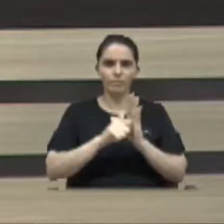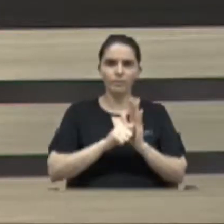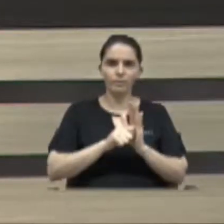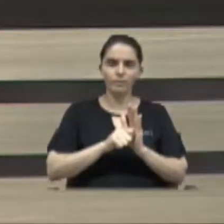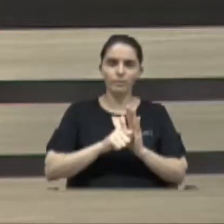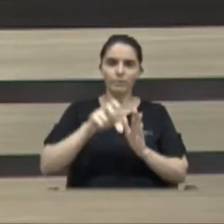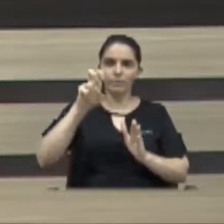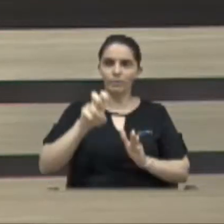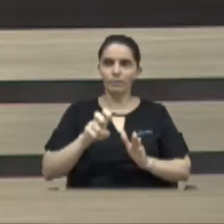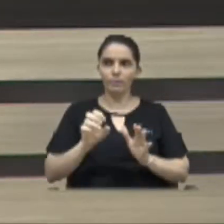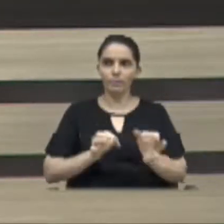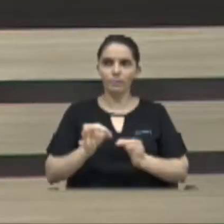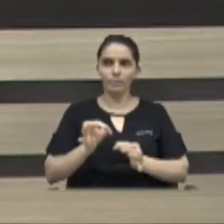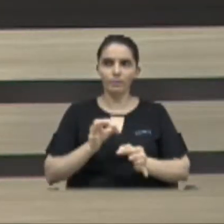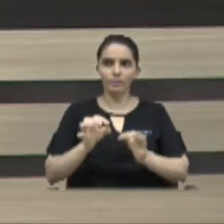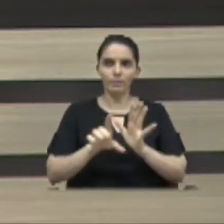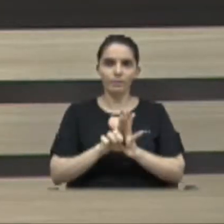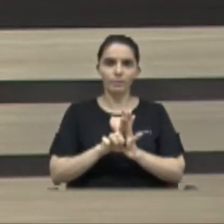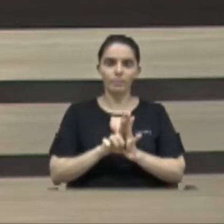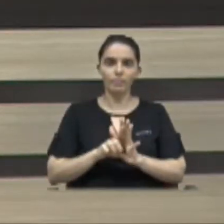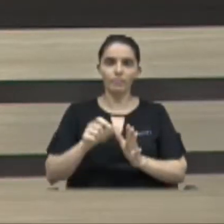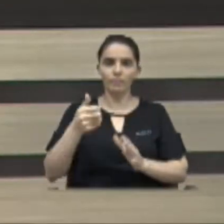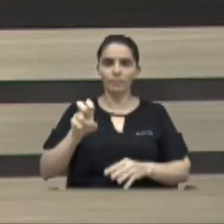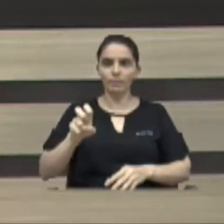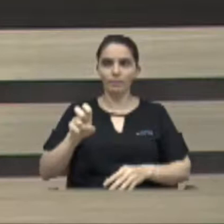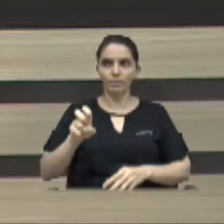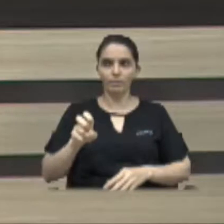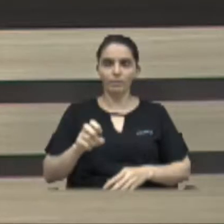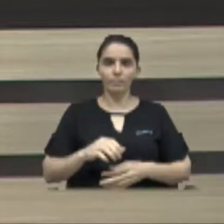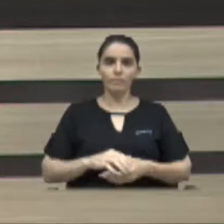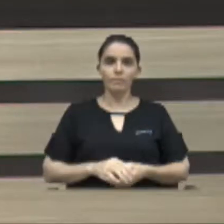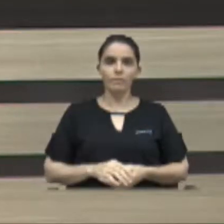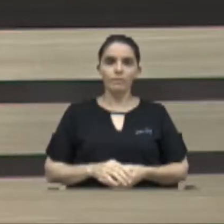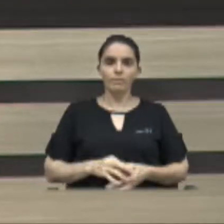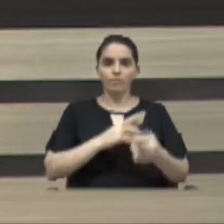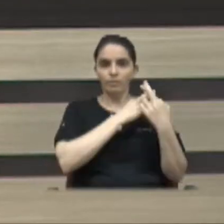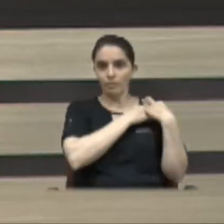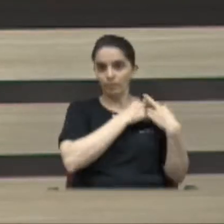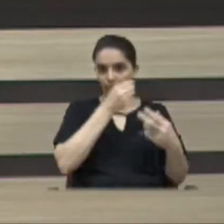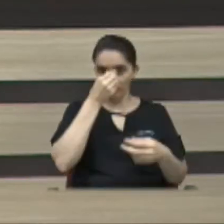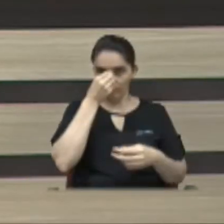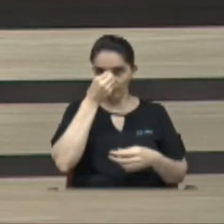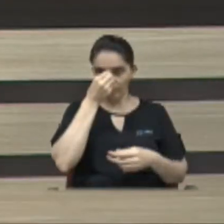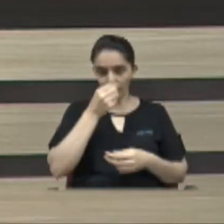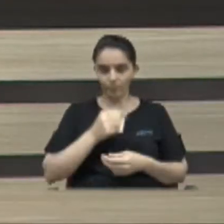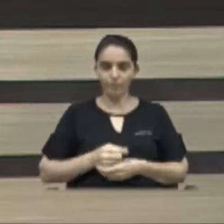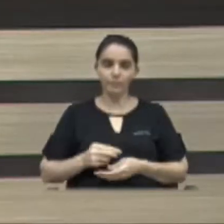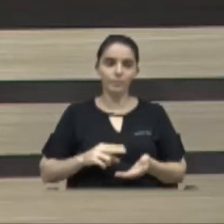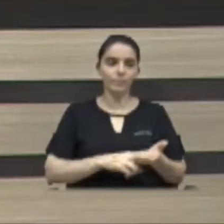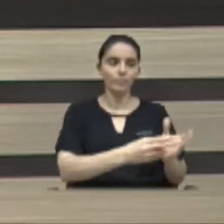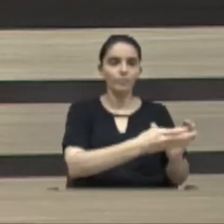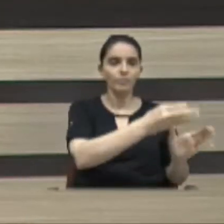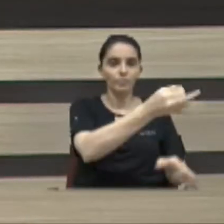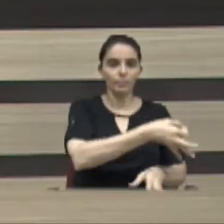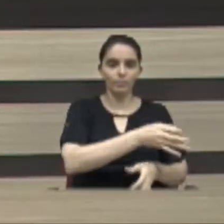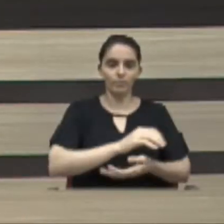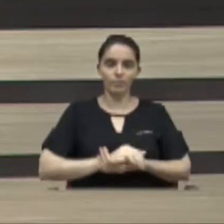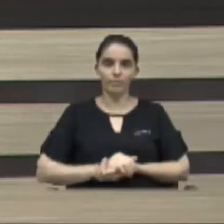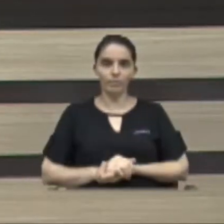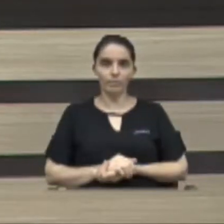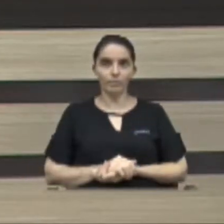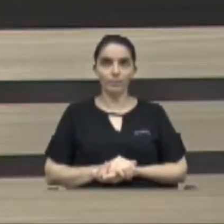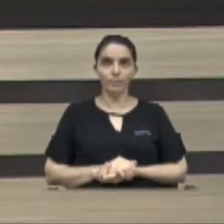do projeto de lei número 15/2018. Vereador Jorge de Freitas. Encaminhe-se às comissões competentes.